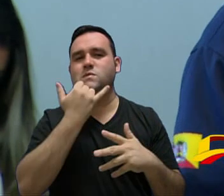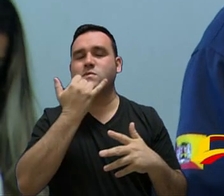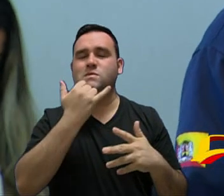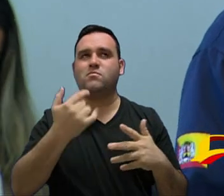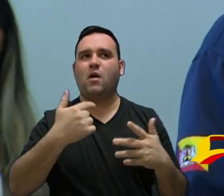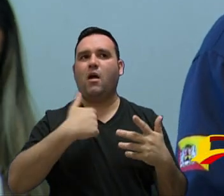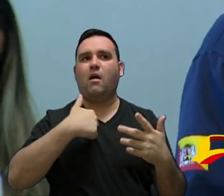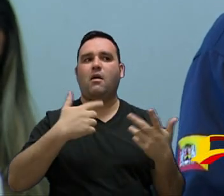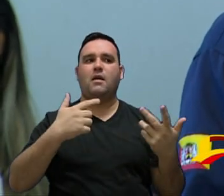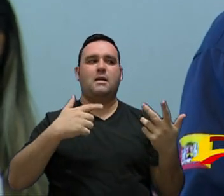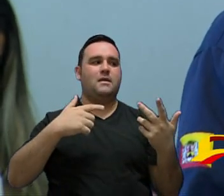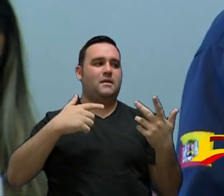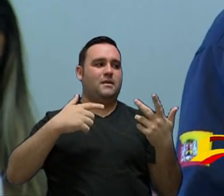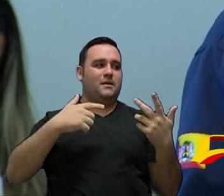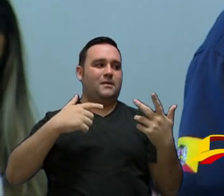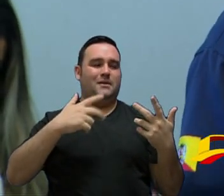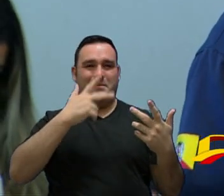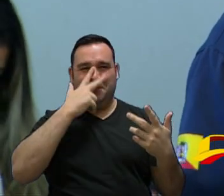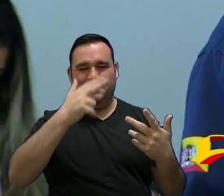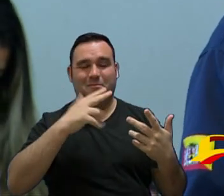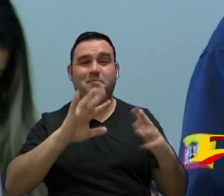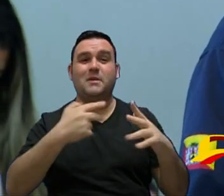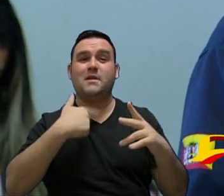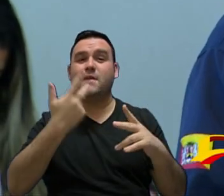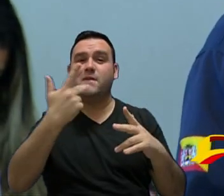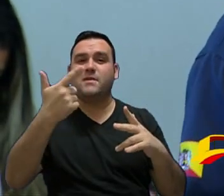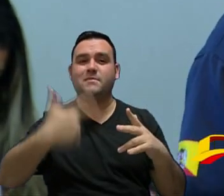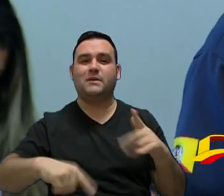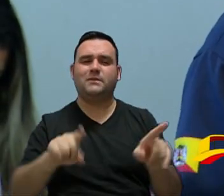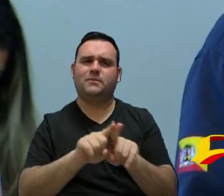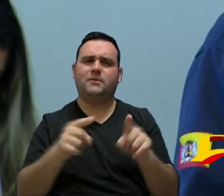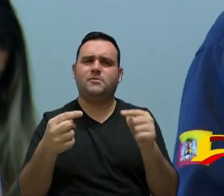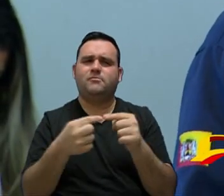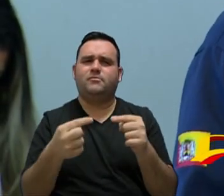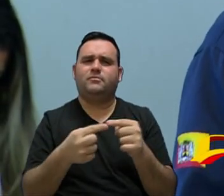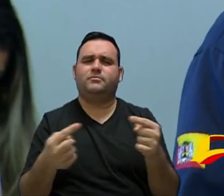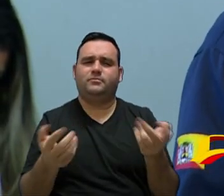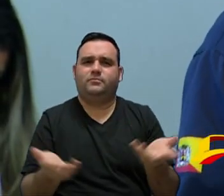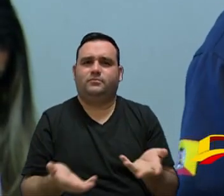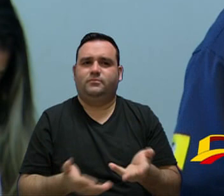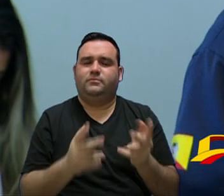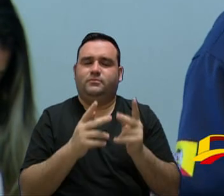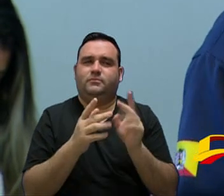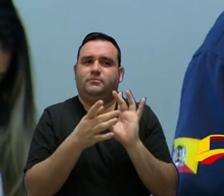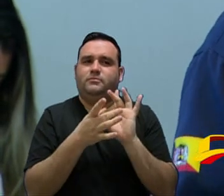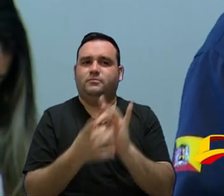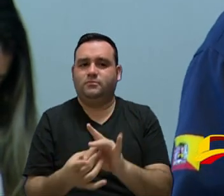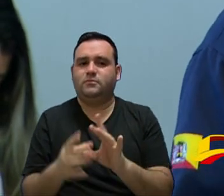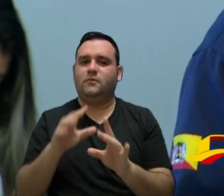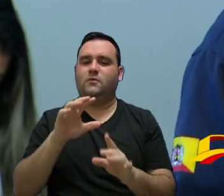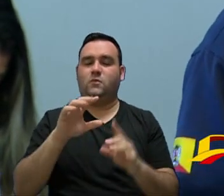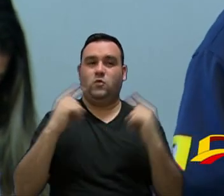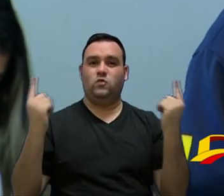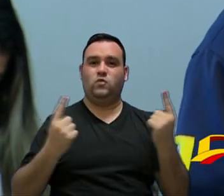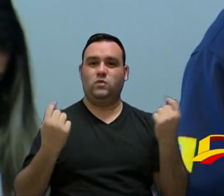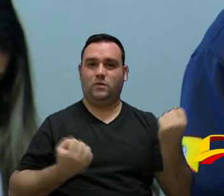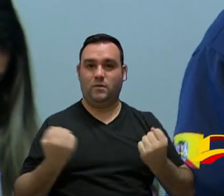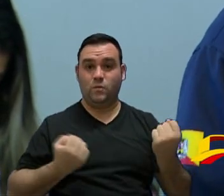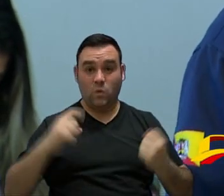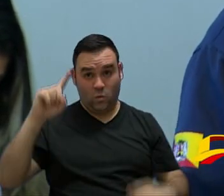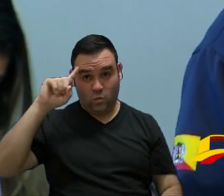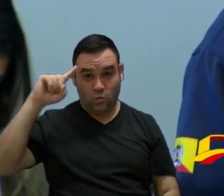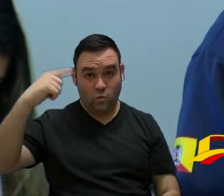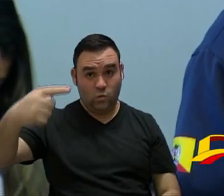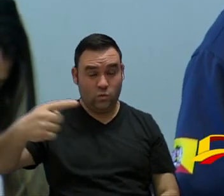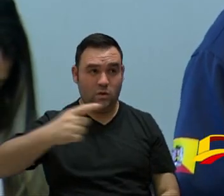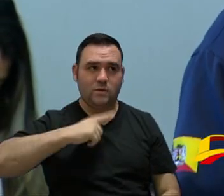desculpa se eu tô um pouco mas eu queria falar assim nesse sentido que pro samu enquanto trabalho